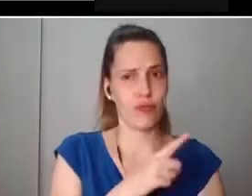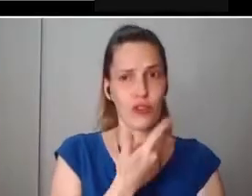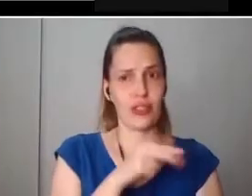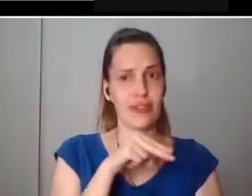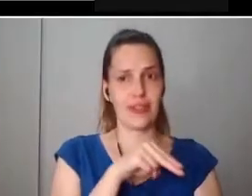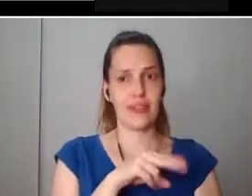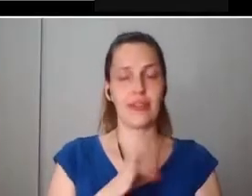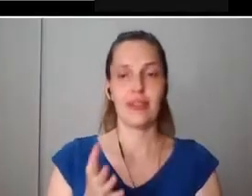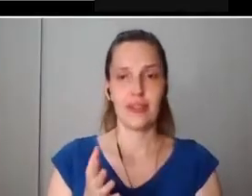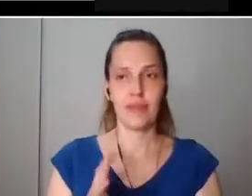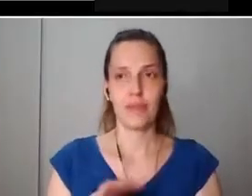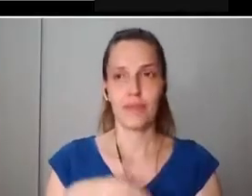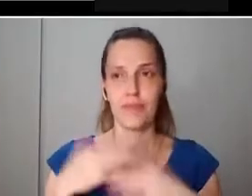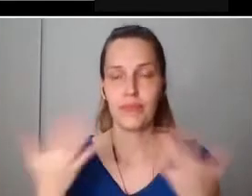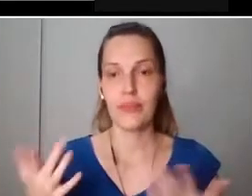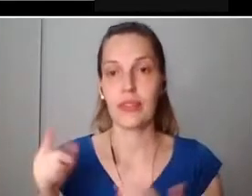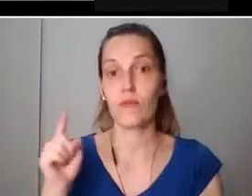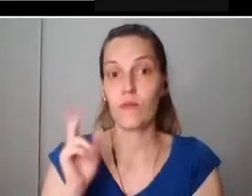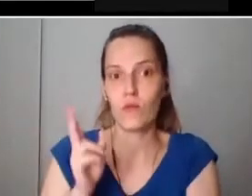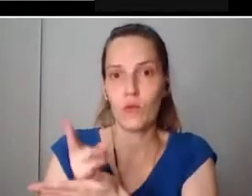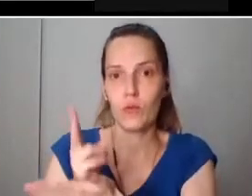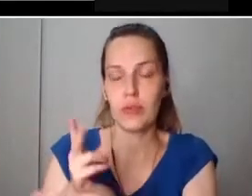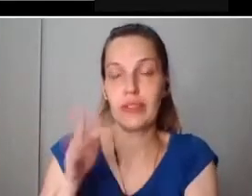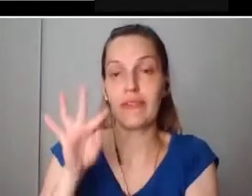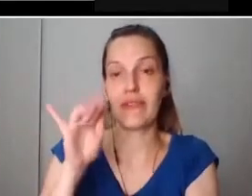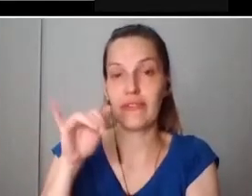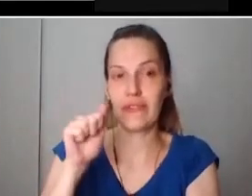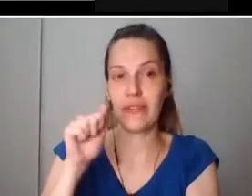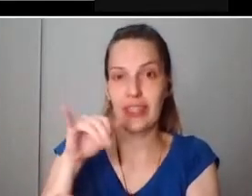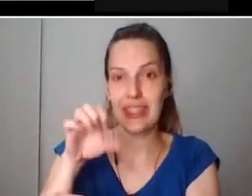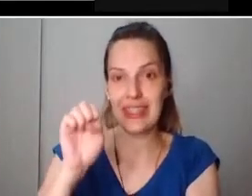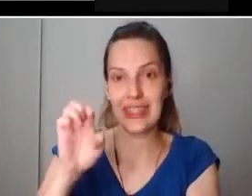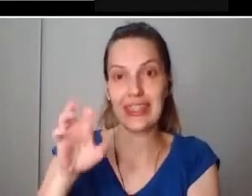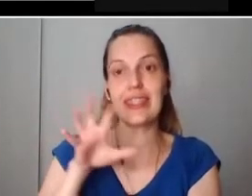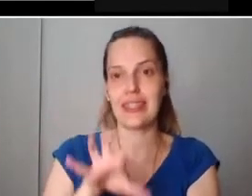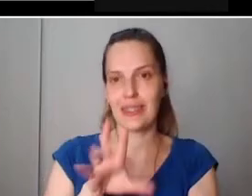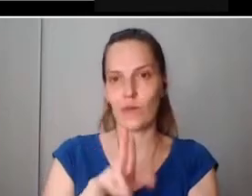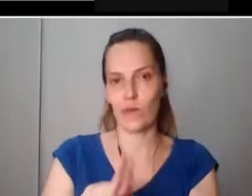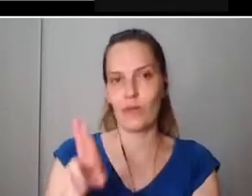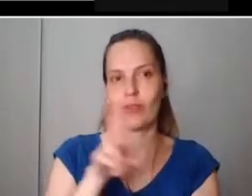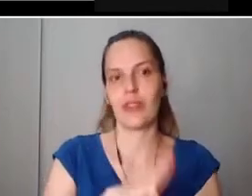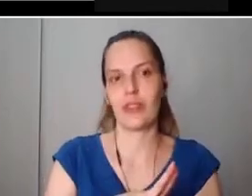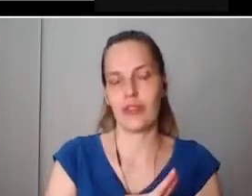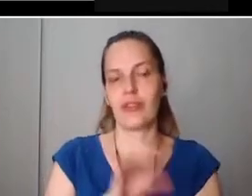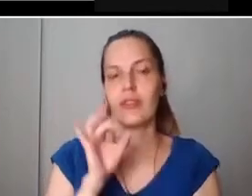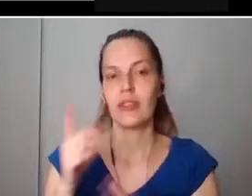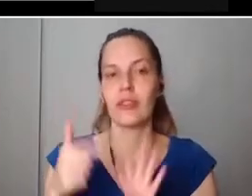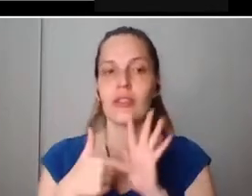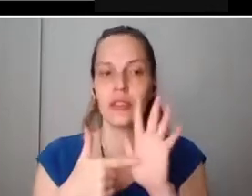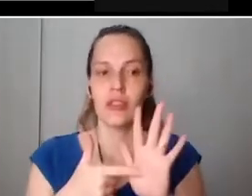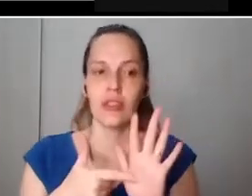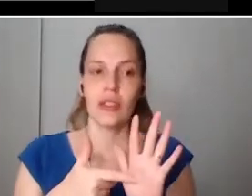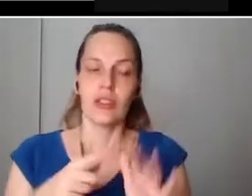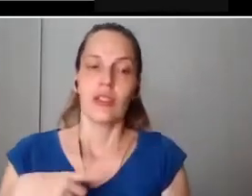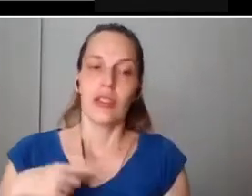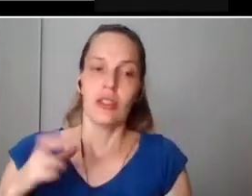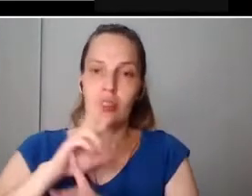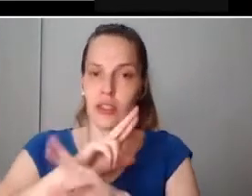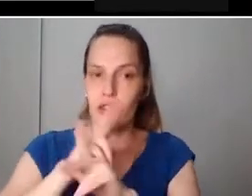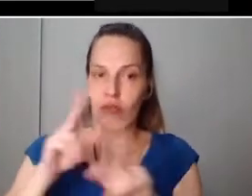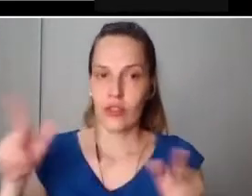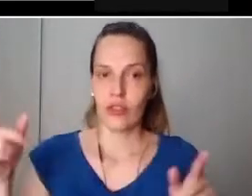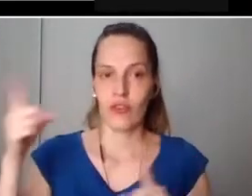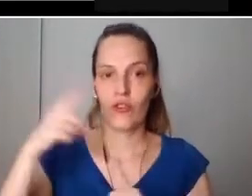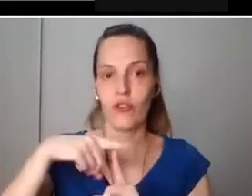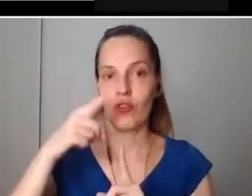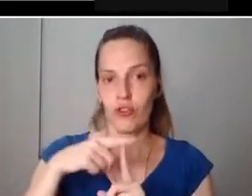a reinfecção assim. Tá? Então, para sumarizar até aqui, tem diferentes tipos de imunogenicidade ou imunidade que a gente pode